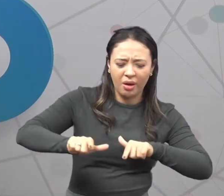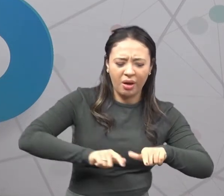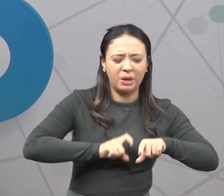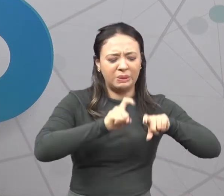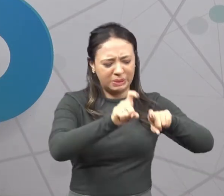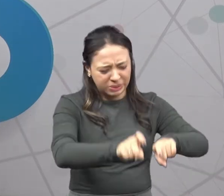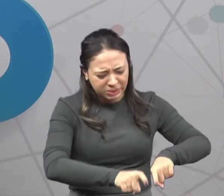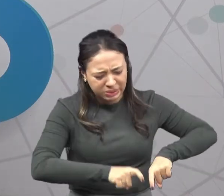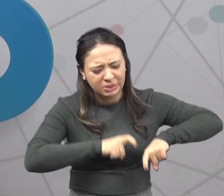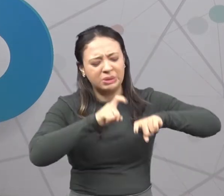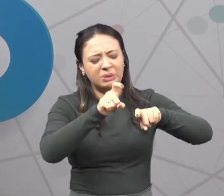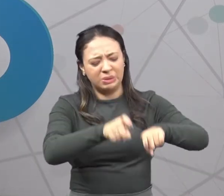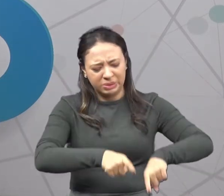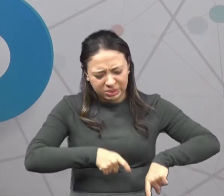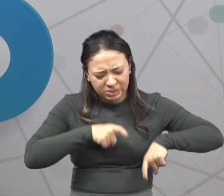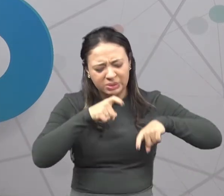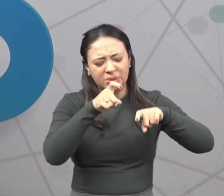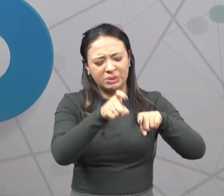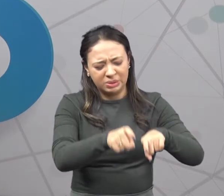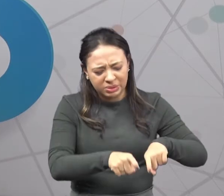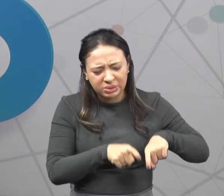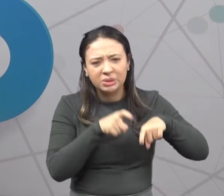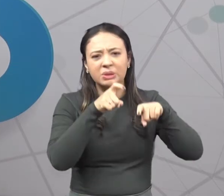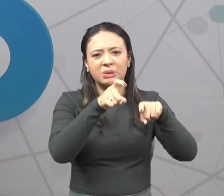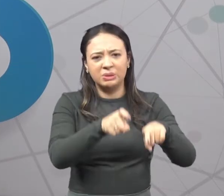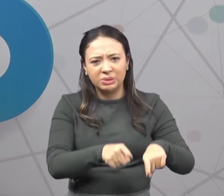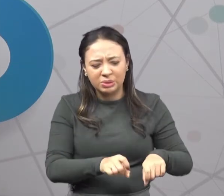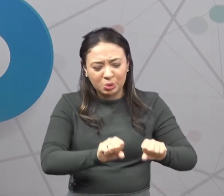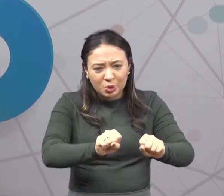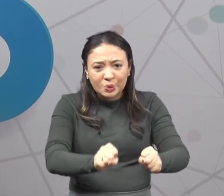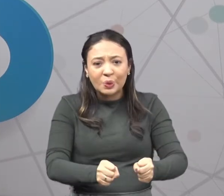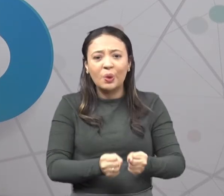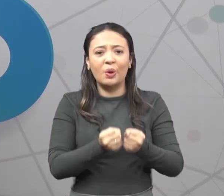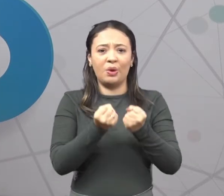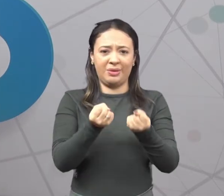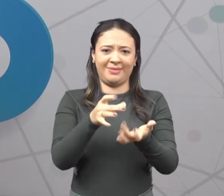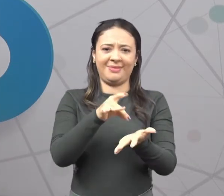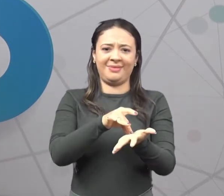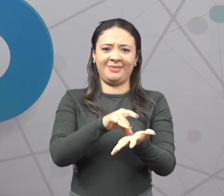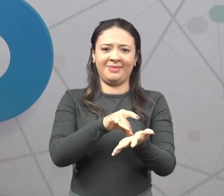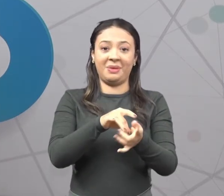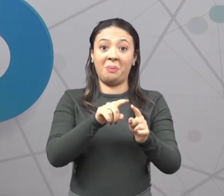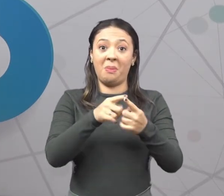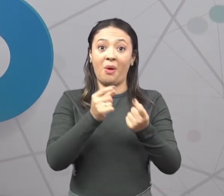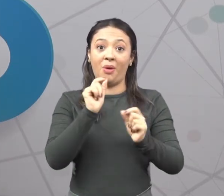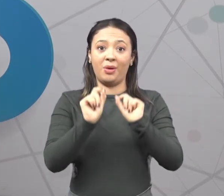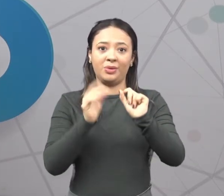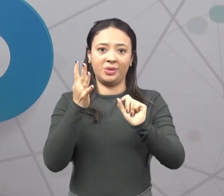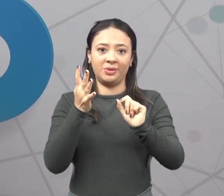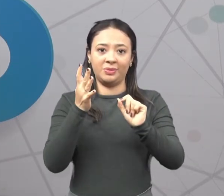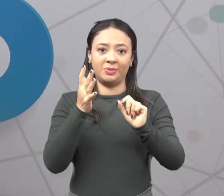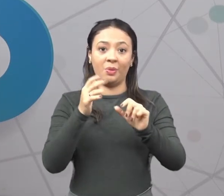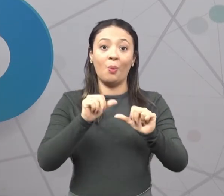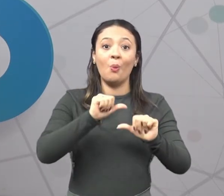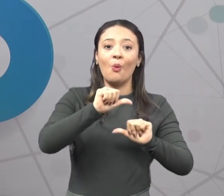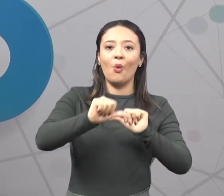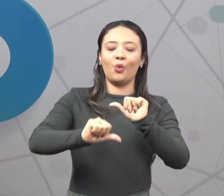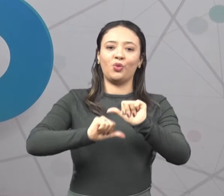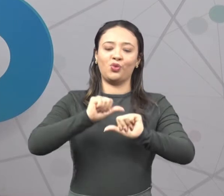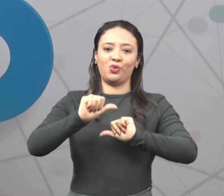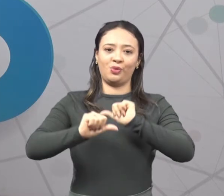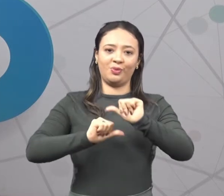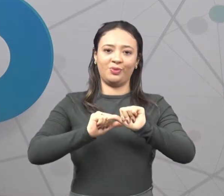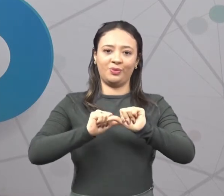trabalho braçal, sua mão de obra lá braçal, e chegou uma época que